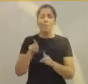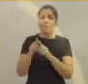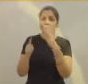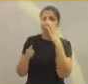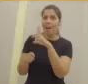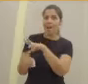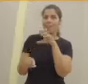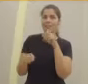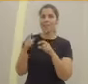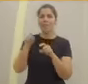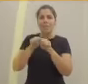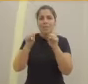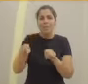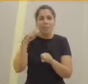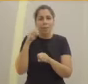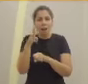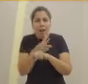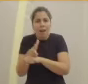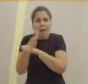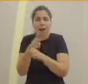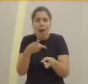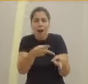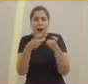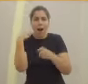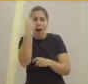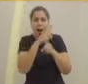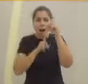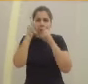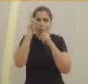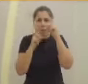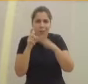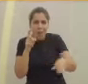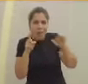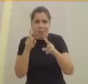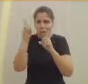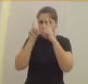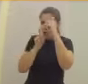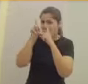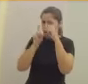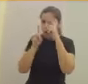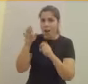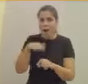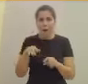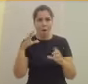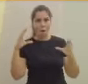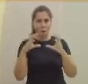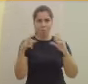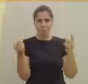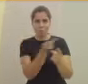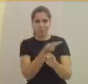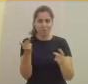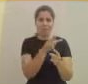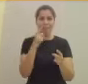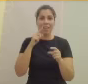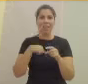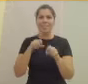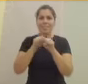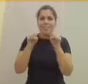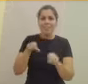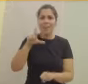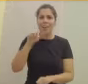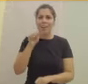infantis, videoclipes, enfim, também para atrair a atenção. Um sistema de câmera para captar as expressões sociais das crianças